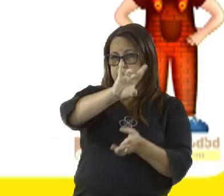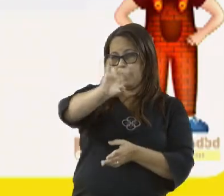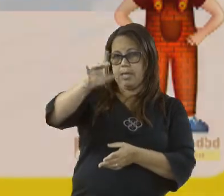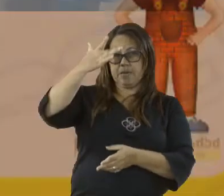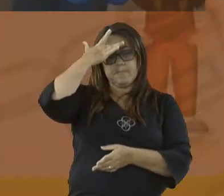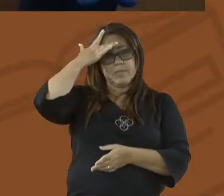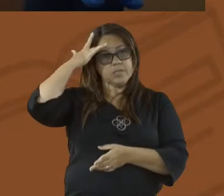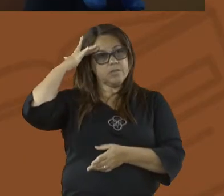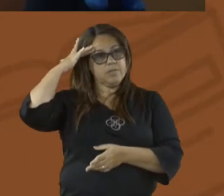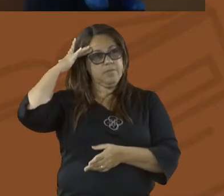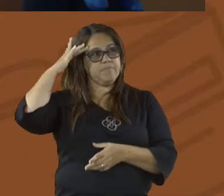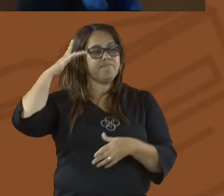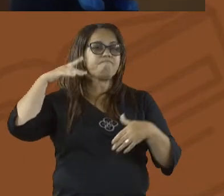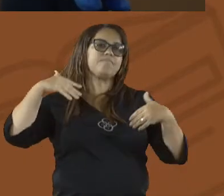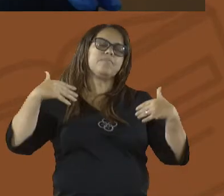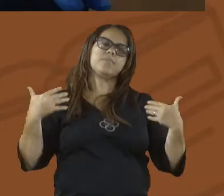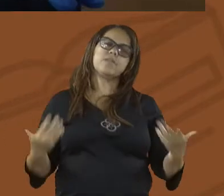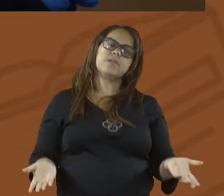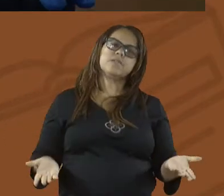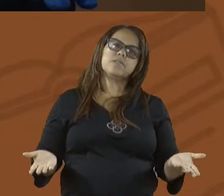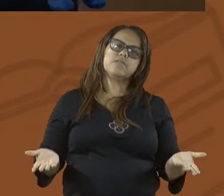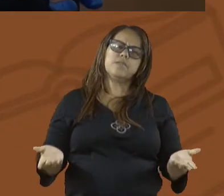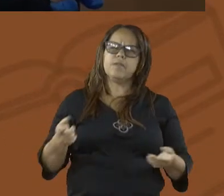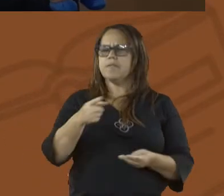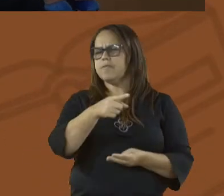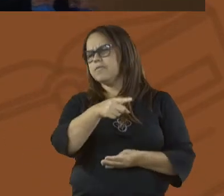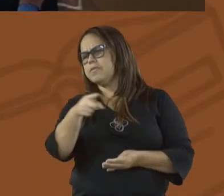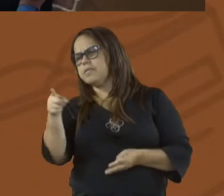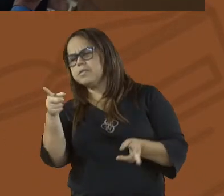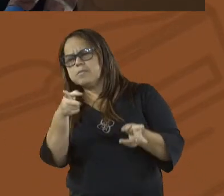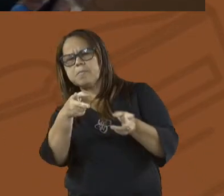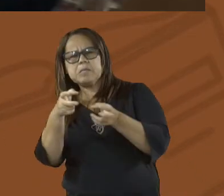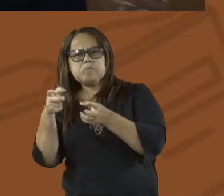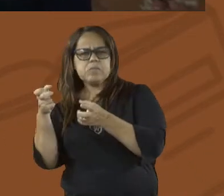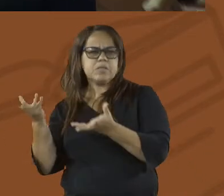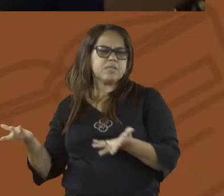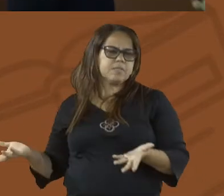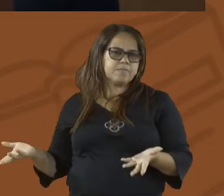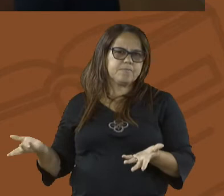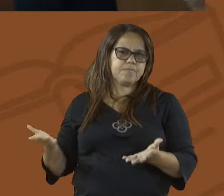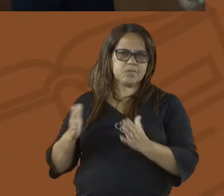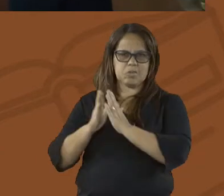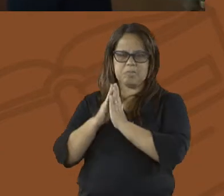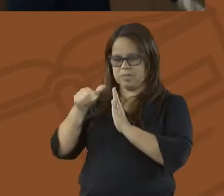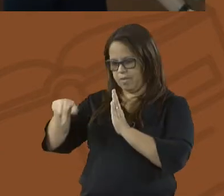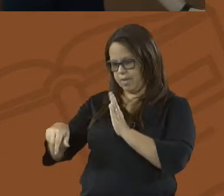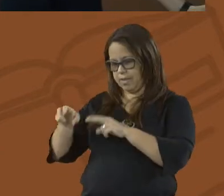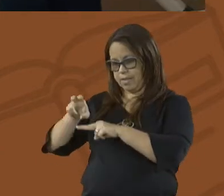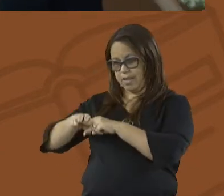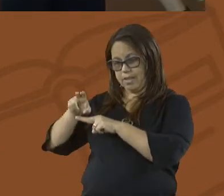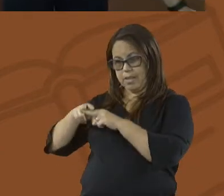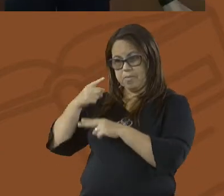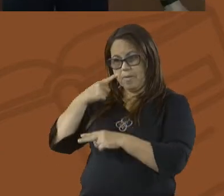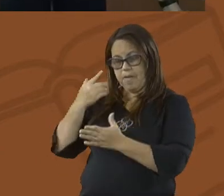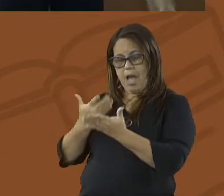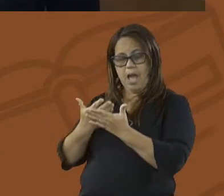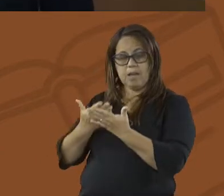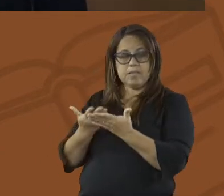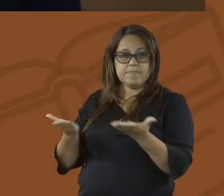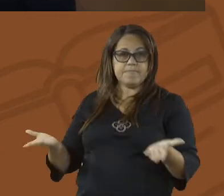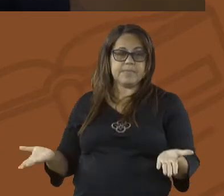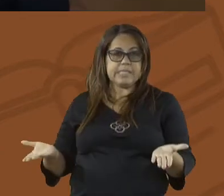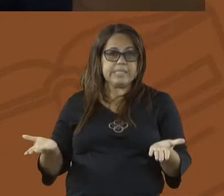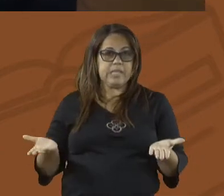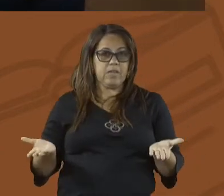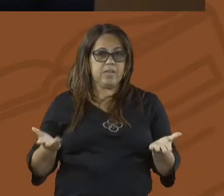diferenças. Então, pessoal, vocês viram aí que ninguém, vou deixar a Chaminazinha aqui sentar para assistir a aula, ninguém